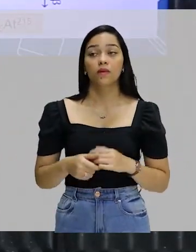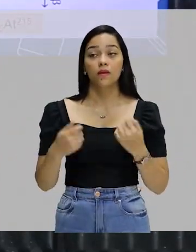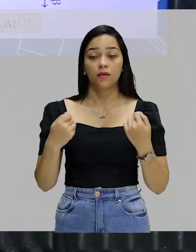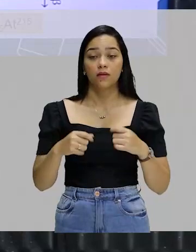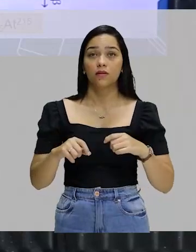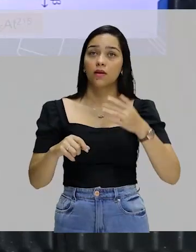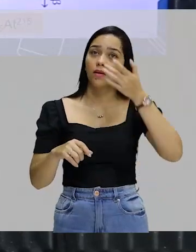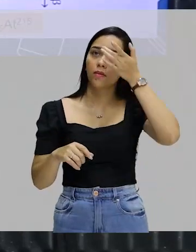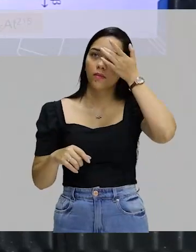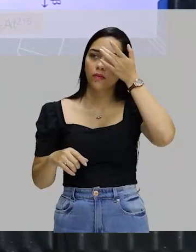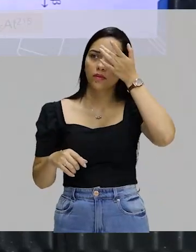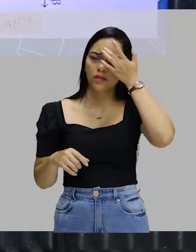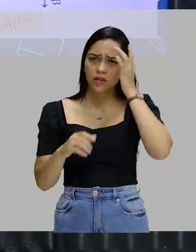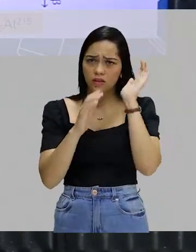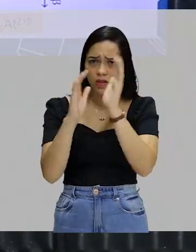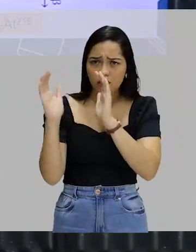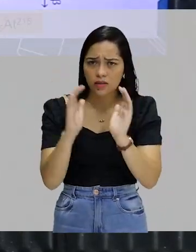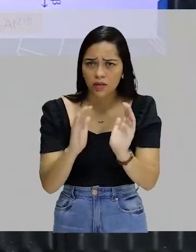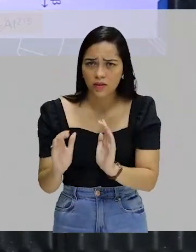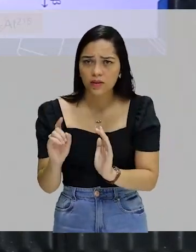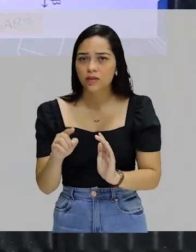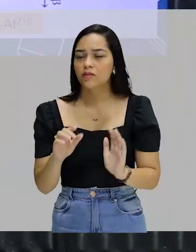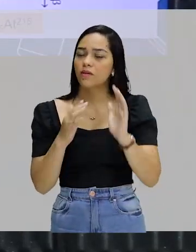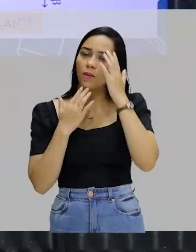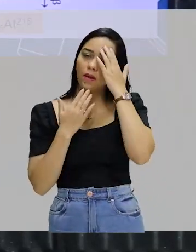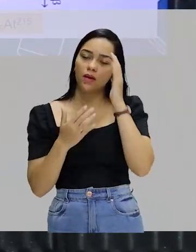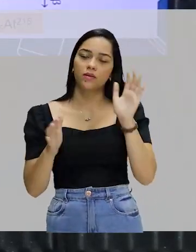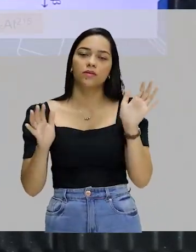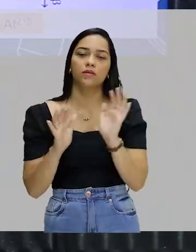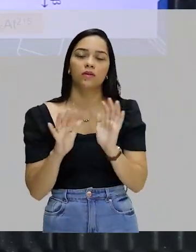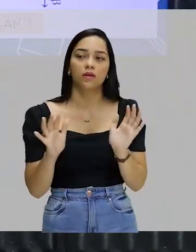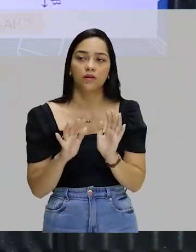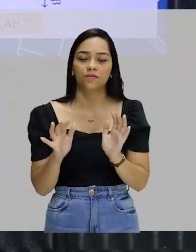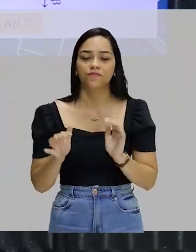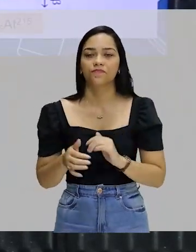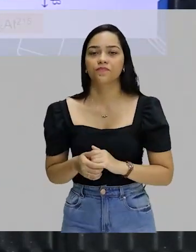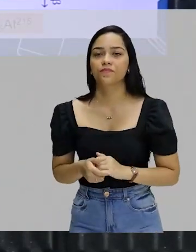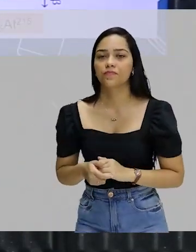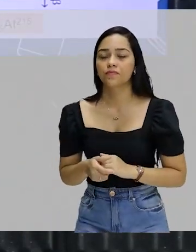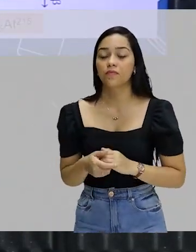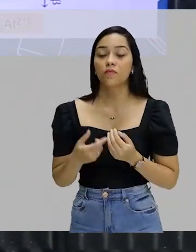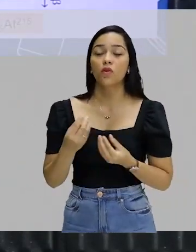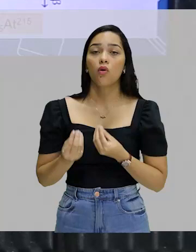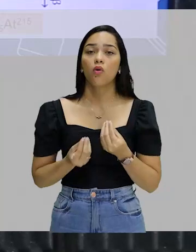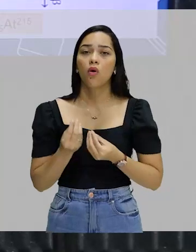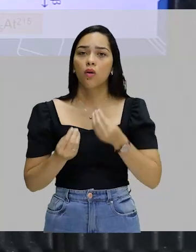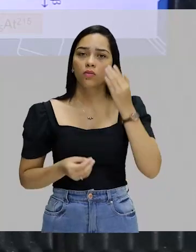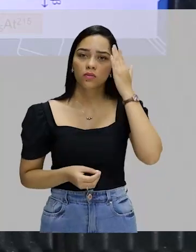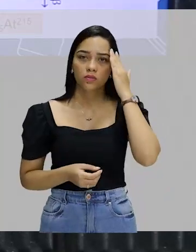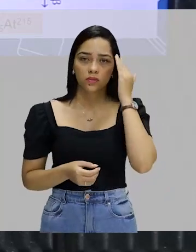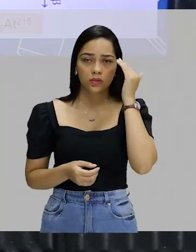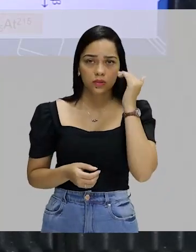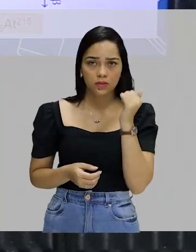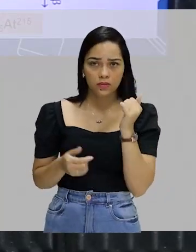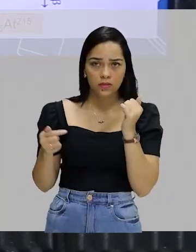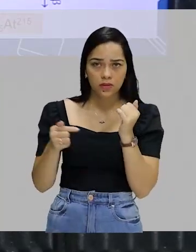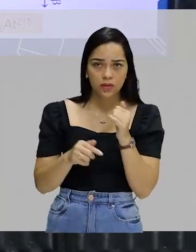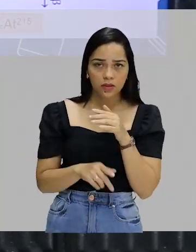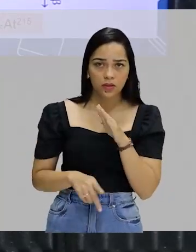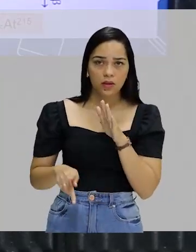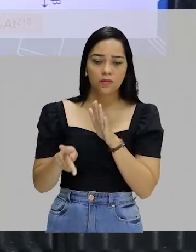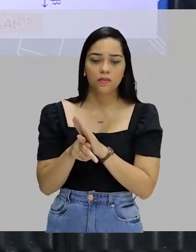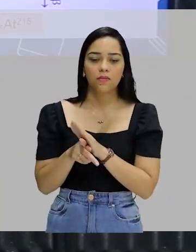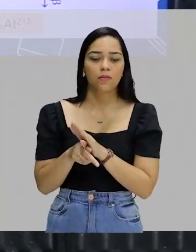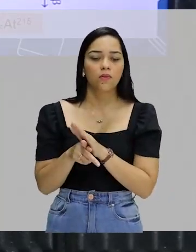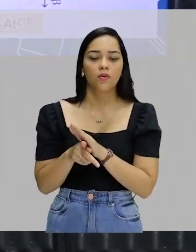precisa memorizar essa sequência? Graças a Deus, não. Vamos lá. Como que eu vou descobrir que o elemento